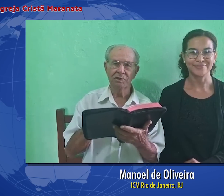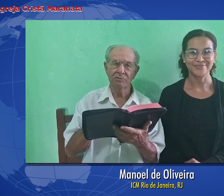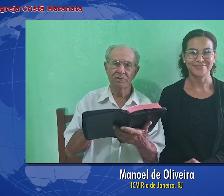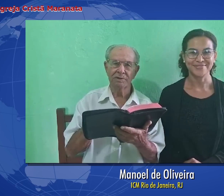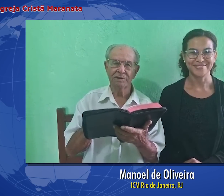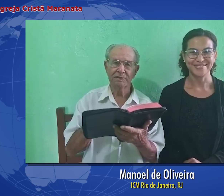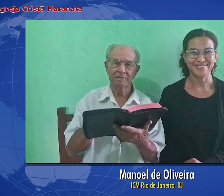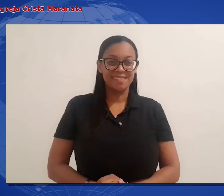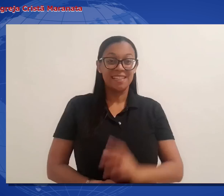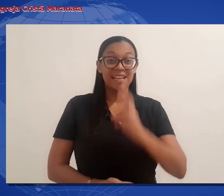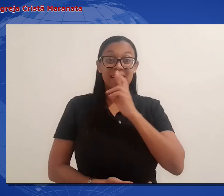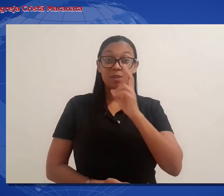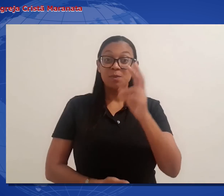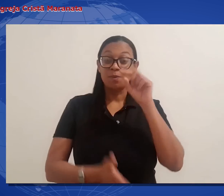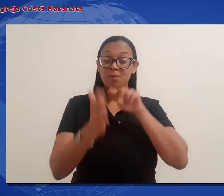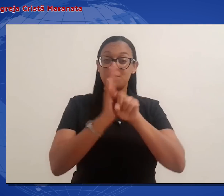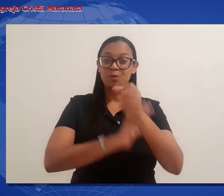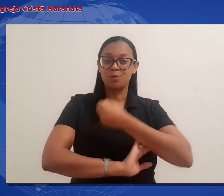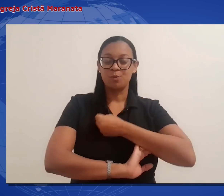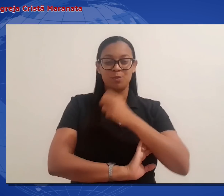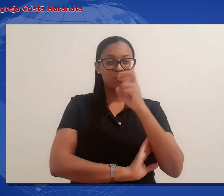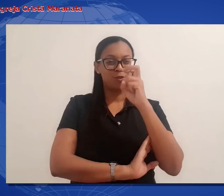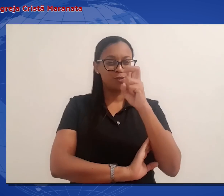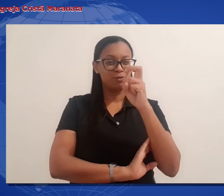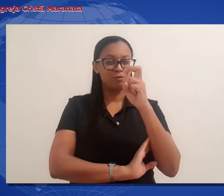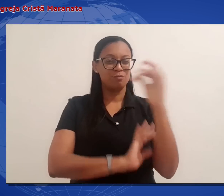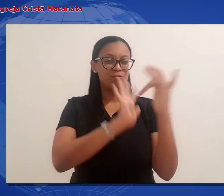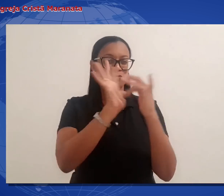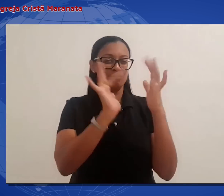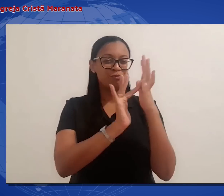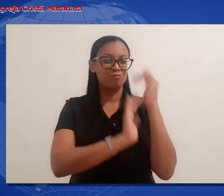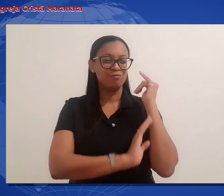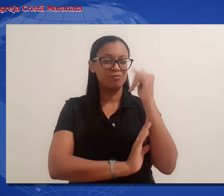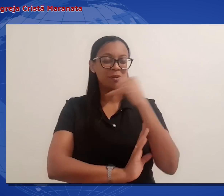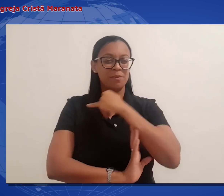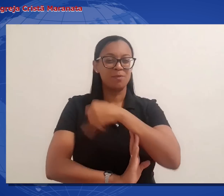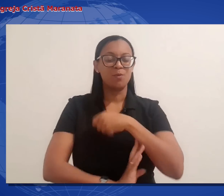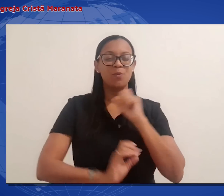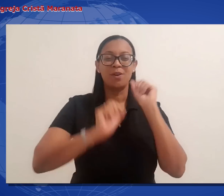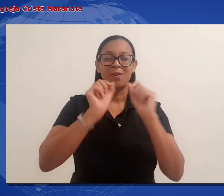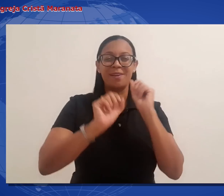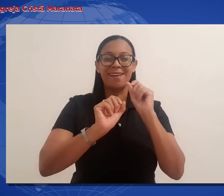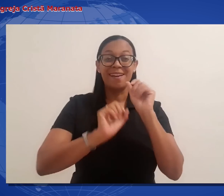paz do Senhor Jesus. Em resposta à pergunta de número 5,